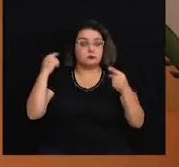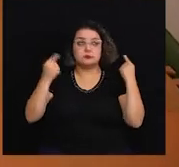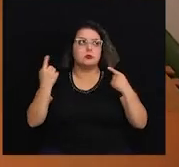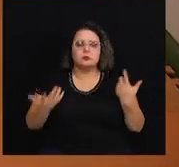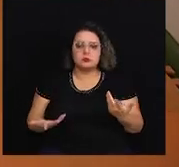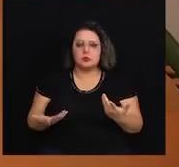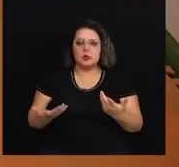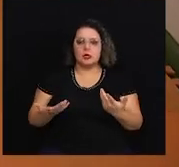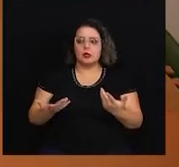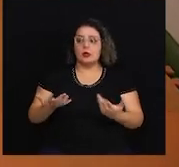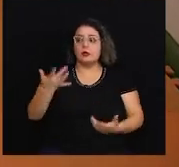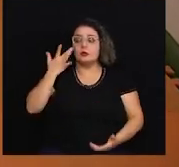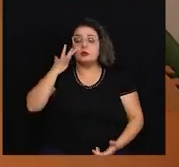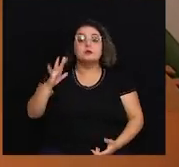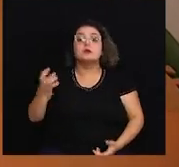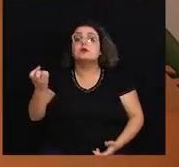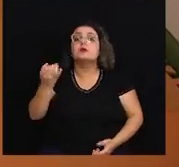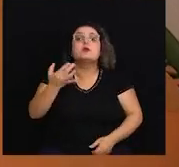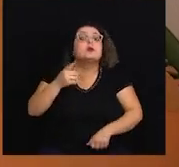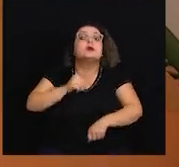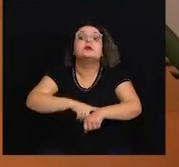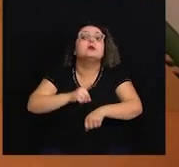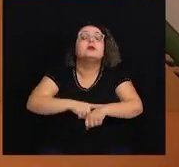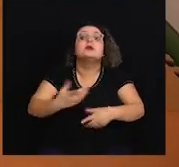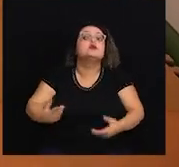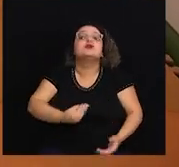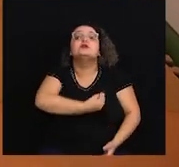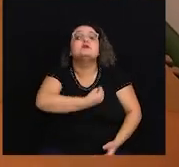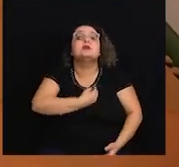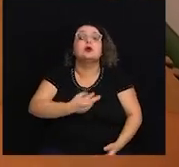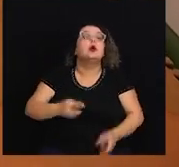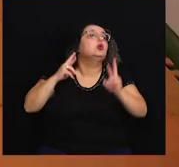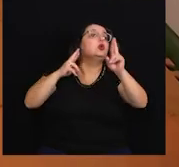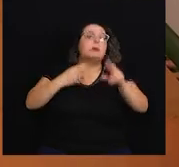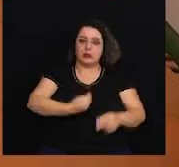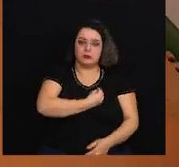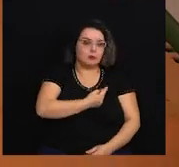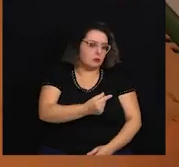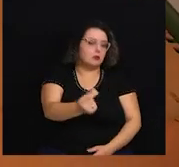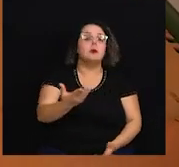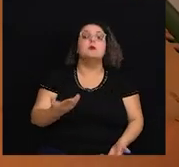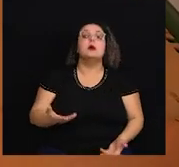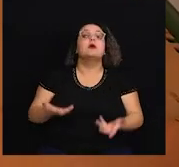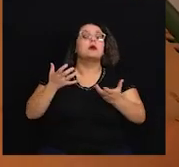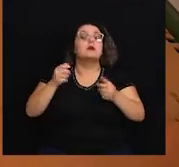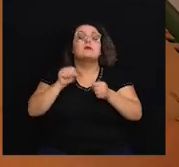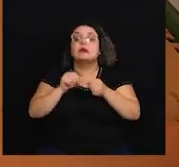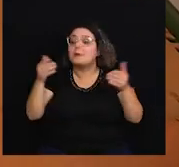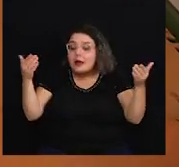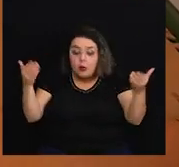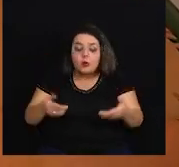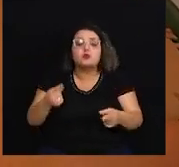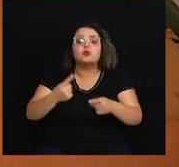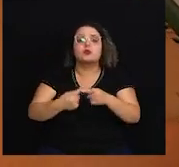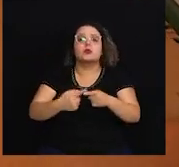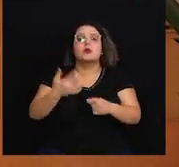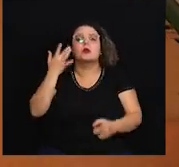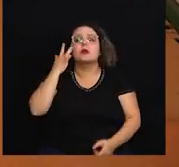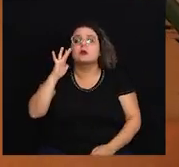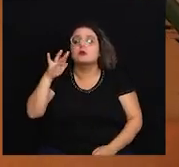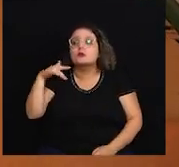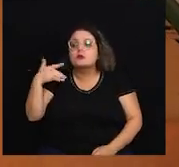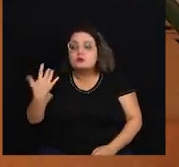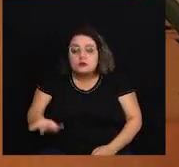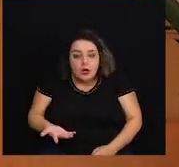eu falei não sei quanto tempo tem aí tomar um tema bastante tempo e eu quero fazer tudo para hoje tudo para hoje porque eu não sei